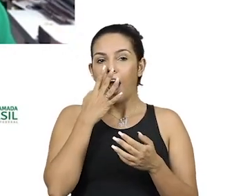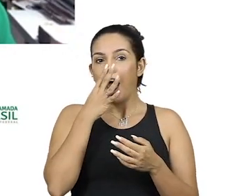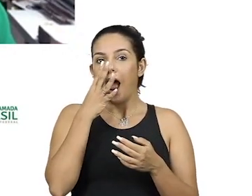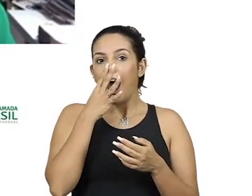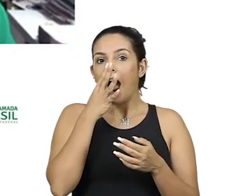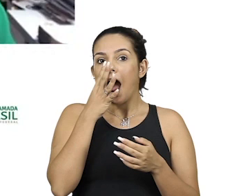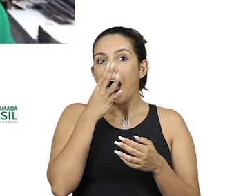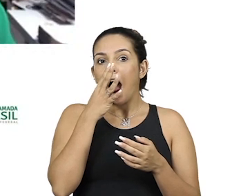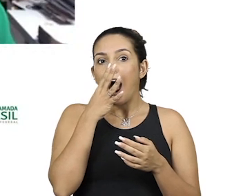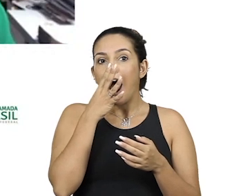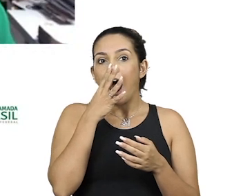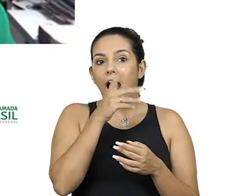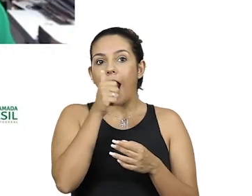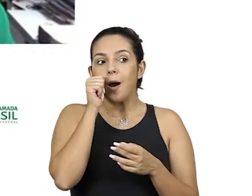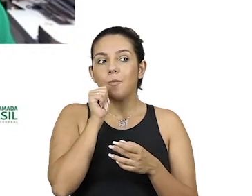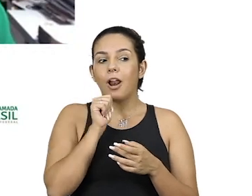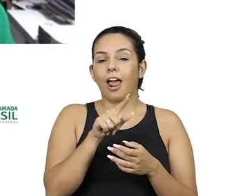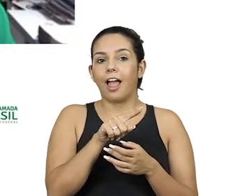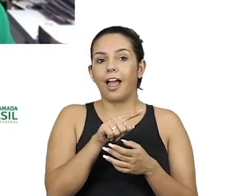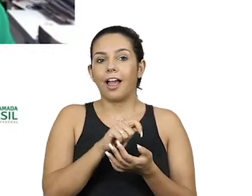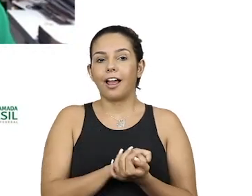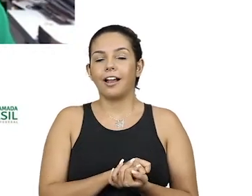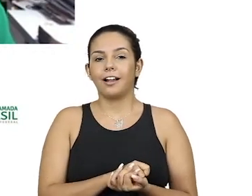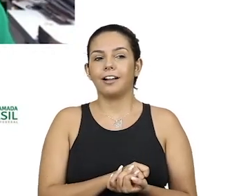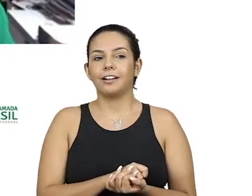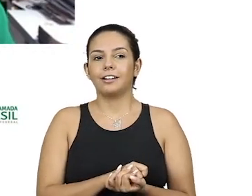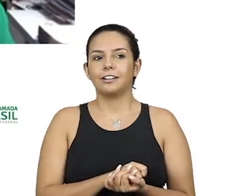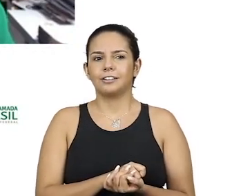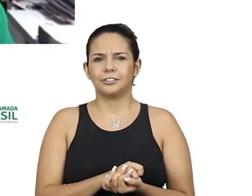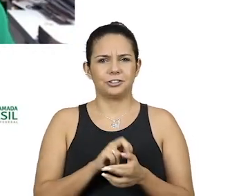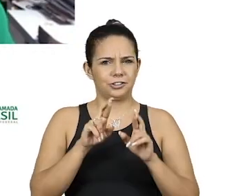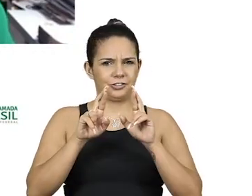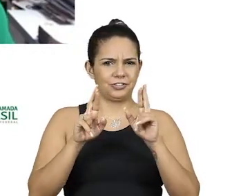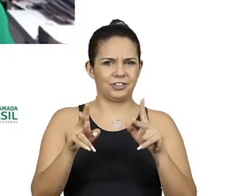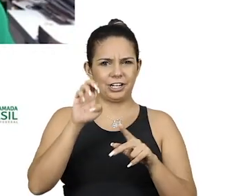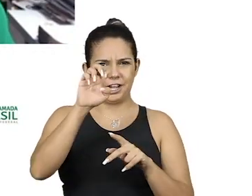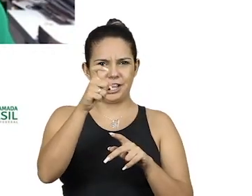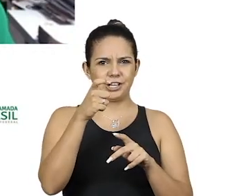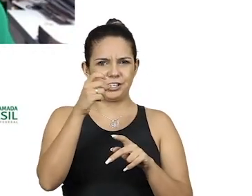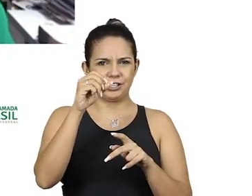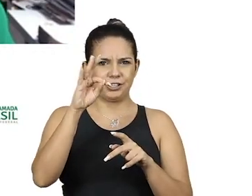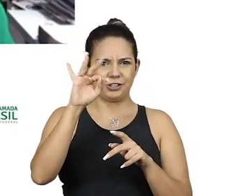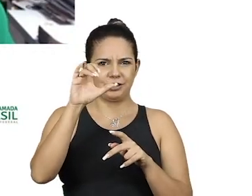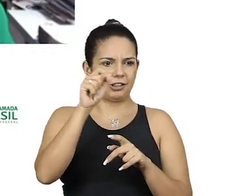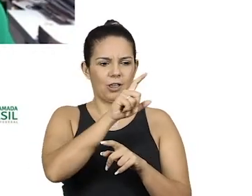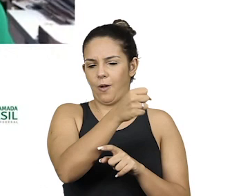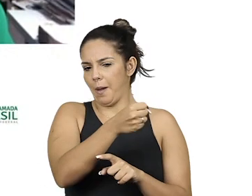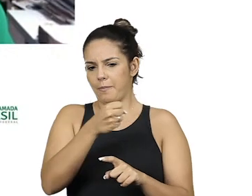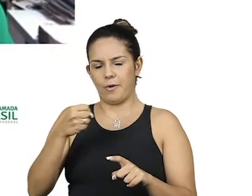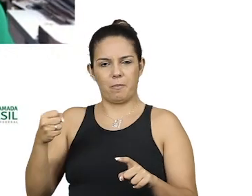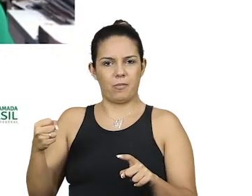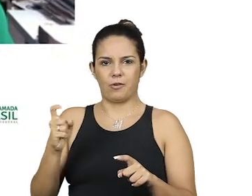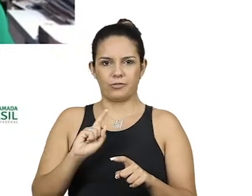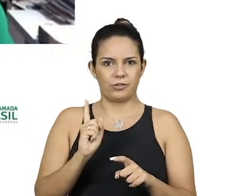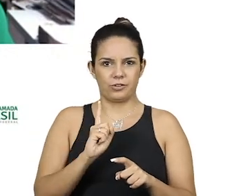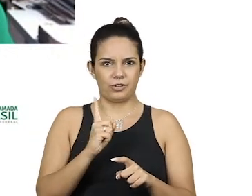admiração total dessa mulher exótica que não abriu a porta, foi uma empregada